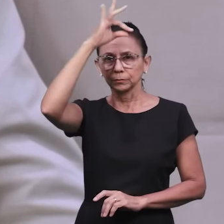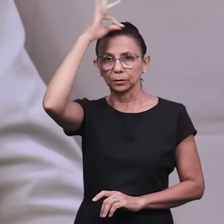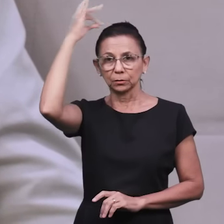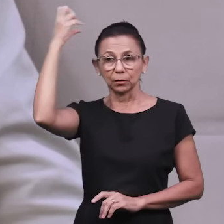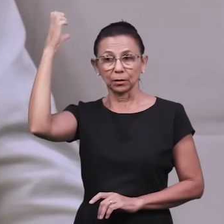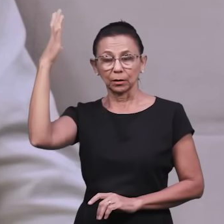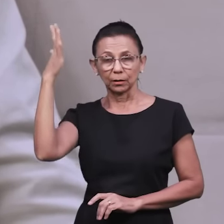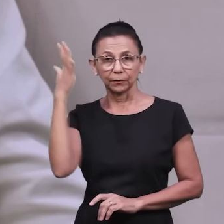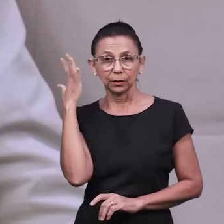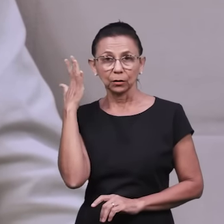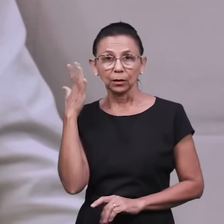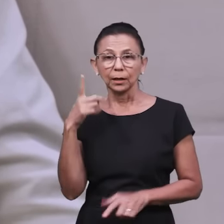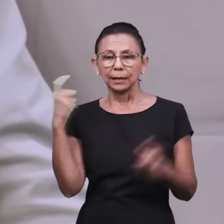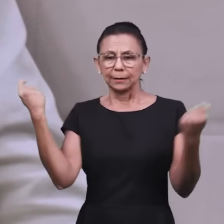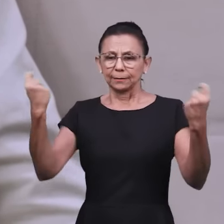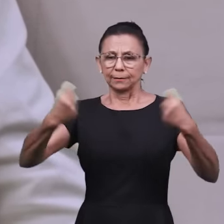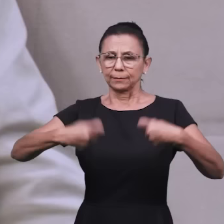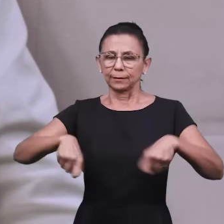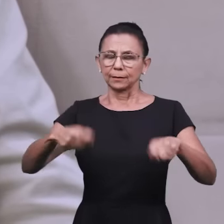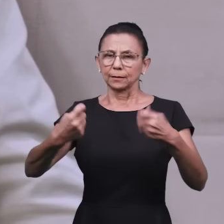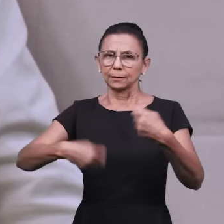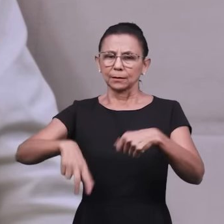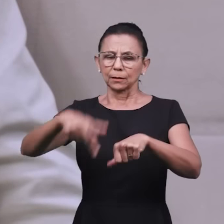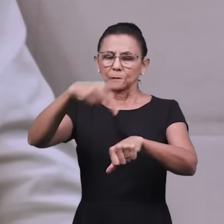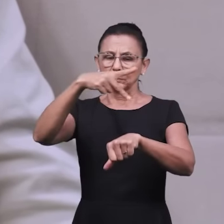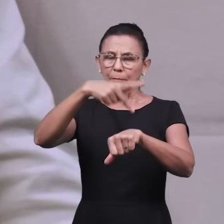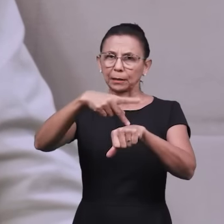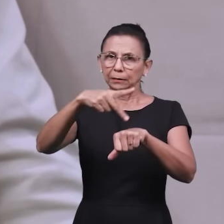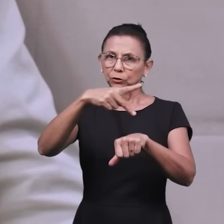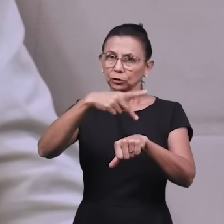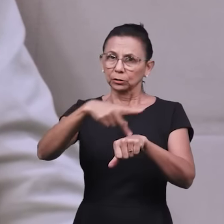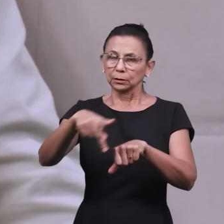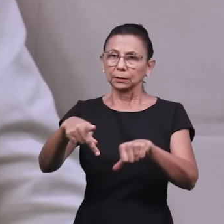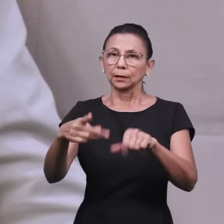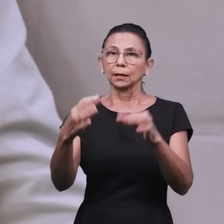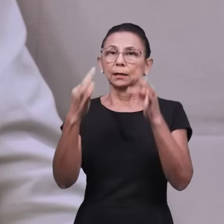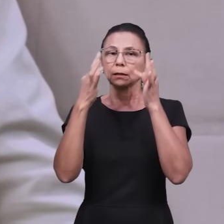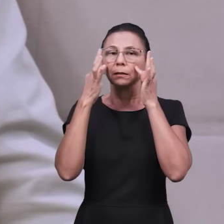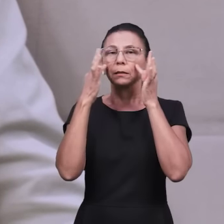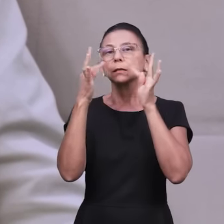Bíblia, praticar e viver a palavra,